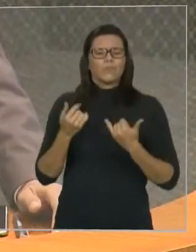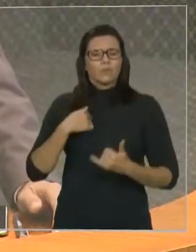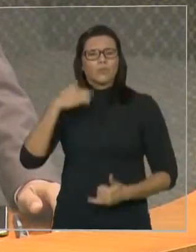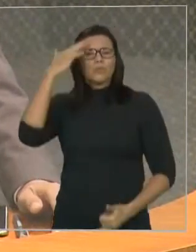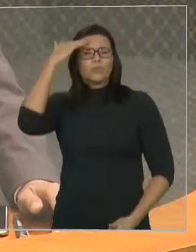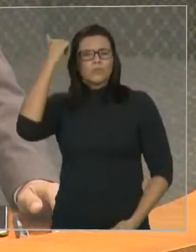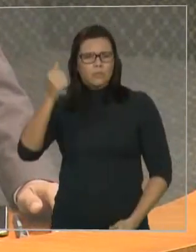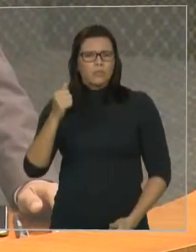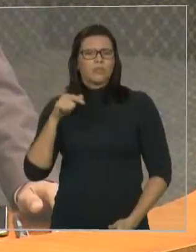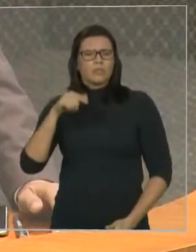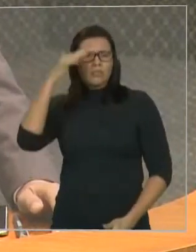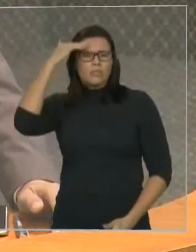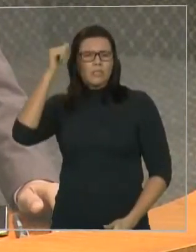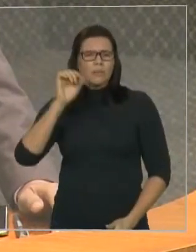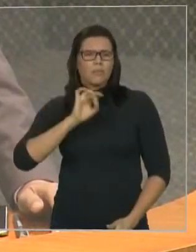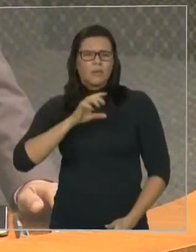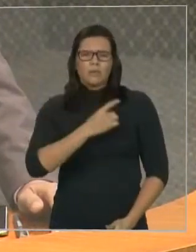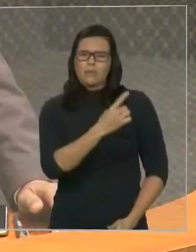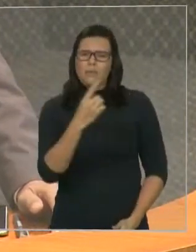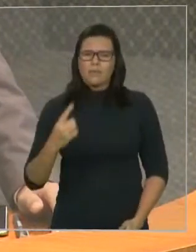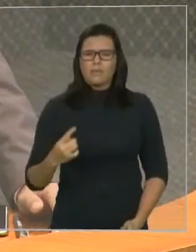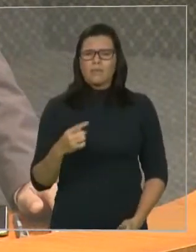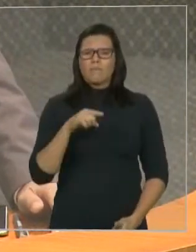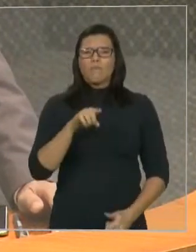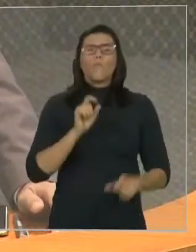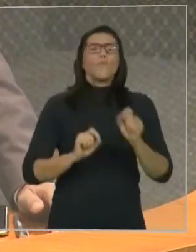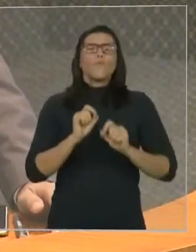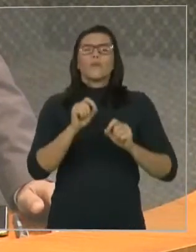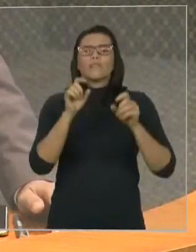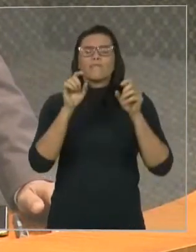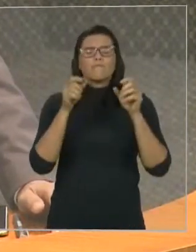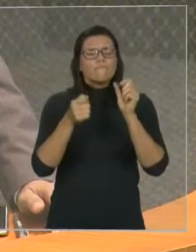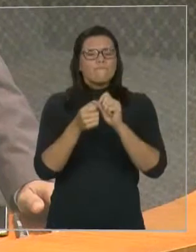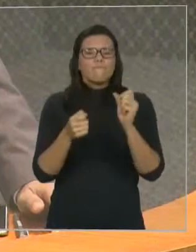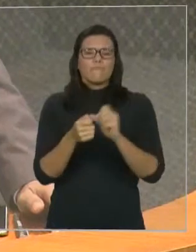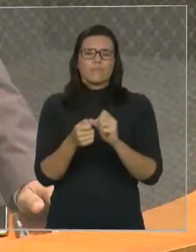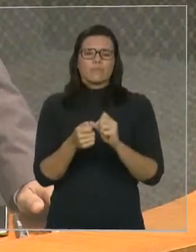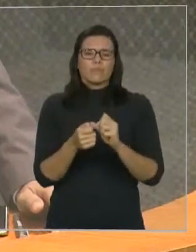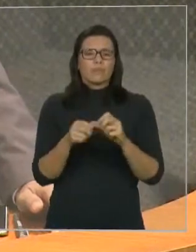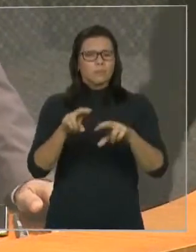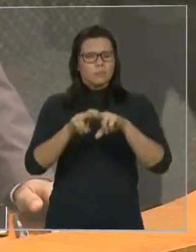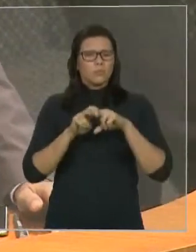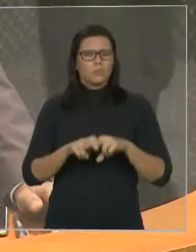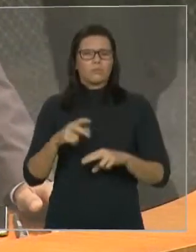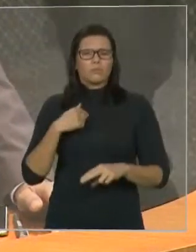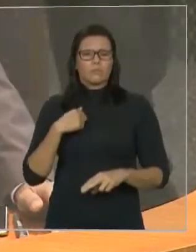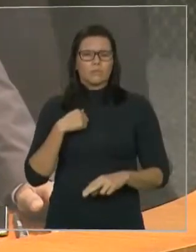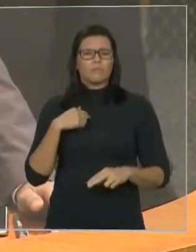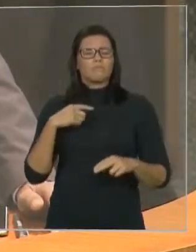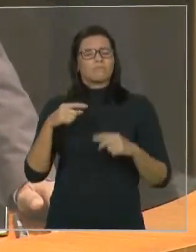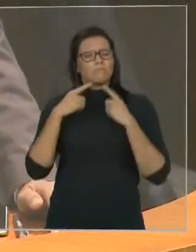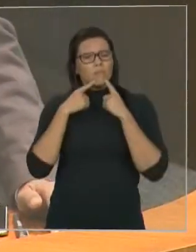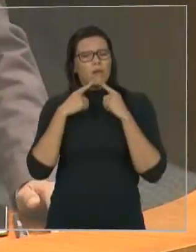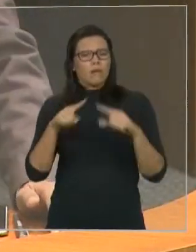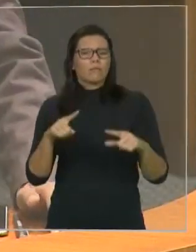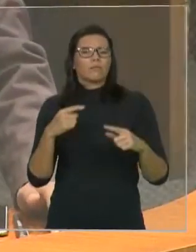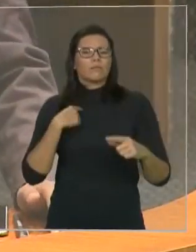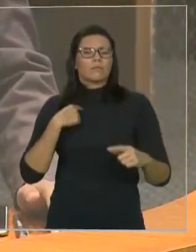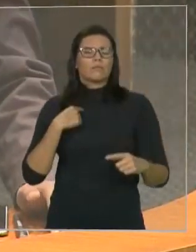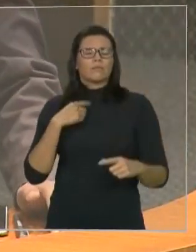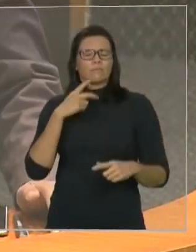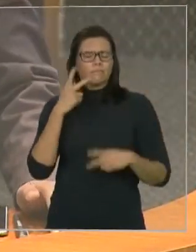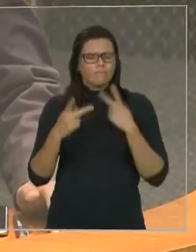vai responder nas urnas. Por isso, eu quero, senhor presidente, nesta manhã, registrar o nosso protesto, o nosso